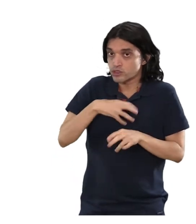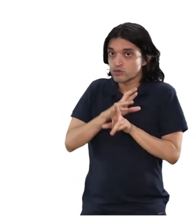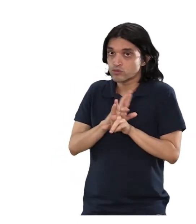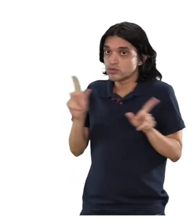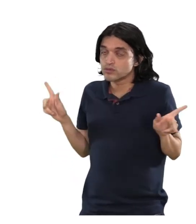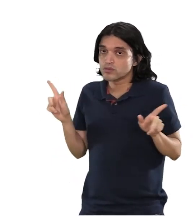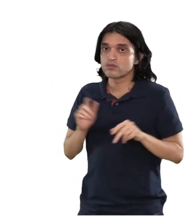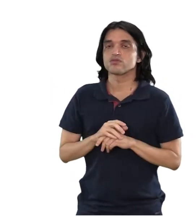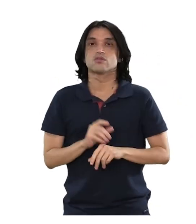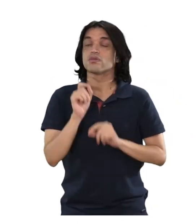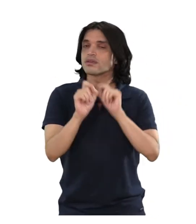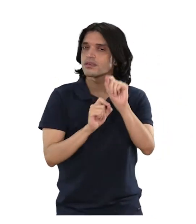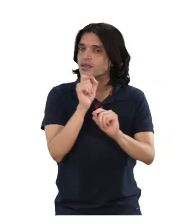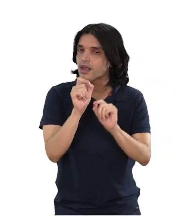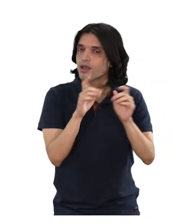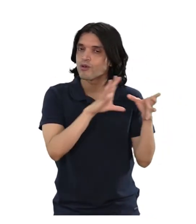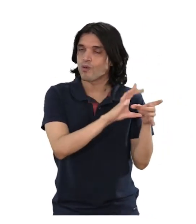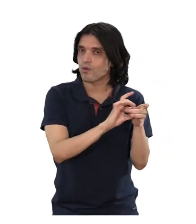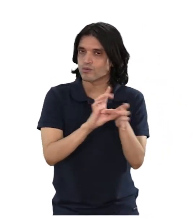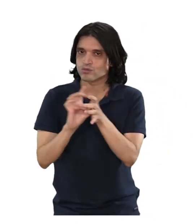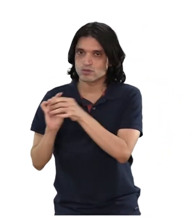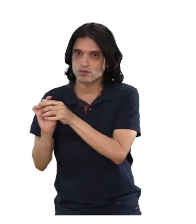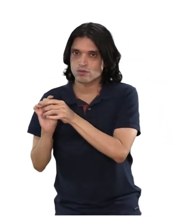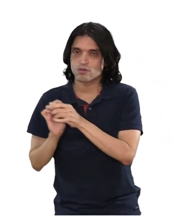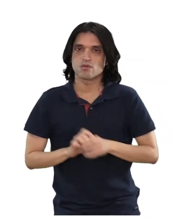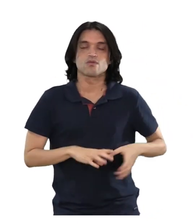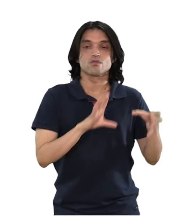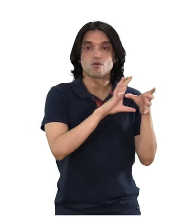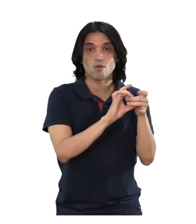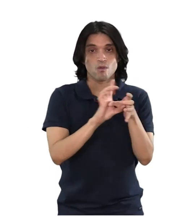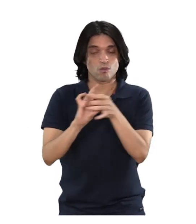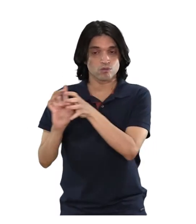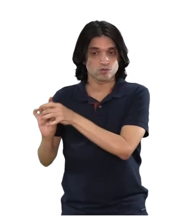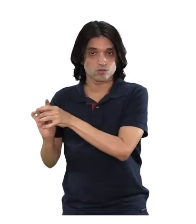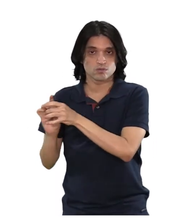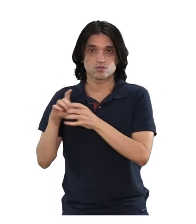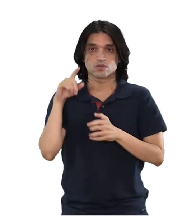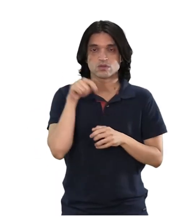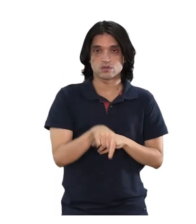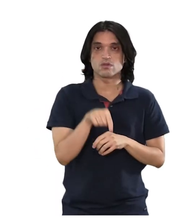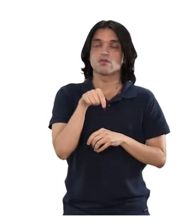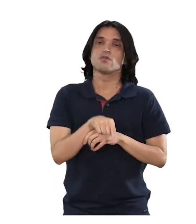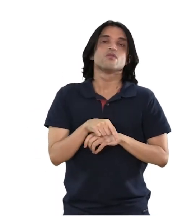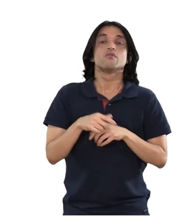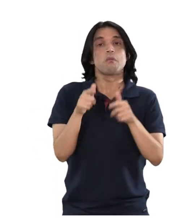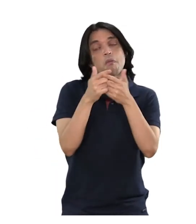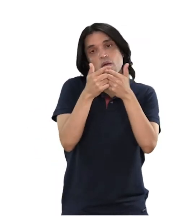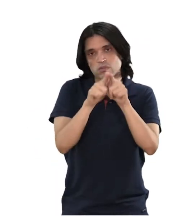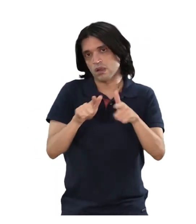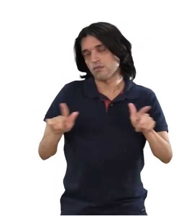conjunção? Conjunção além dela ser um elemento gramatical, a conjunção é a